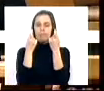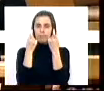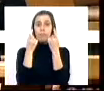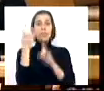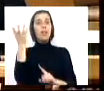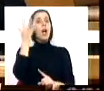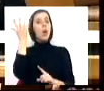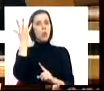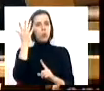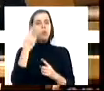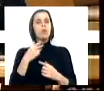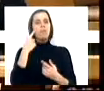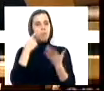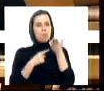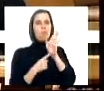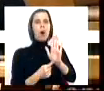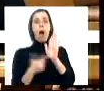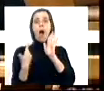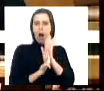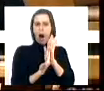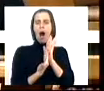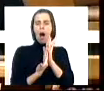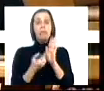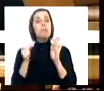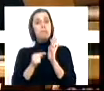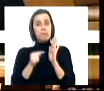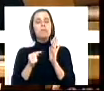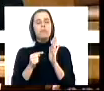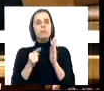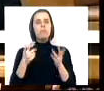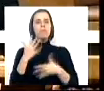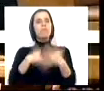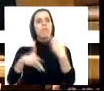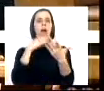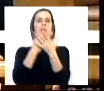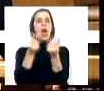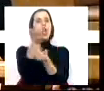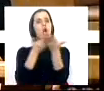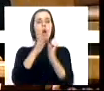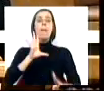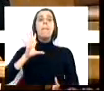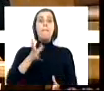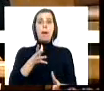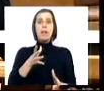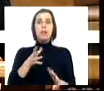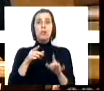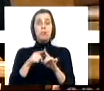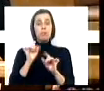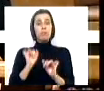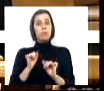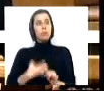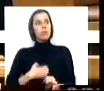modo a que a cultura tenha voz e que seja também fator de dinamização económica do país, para além da